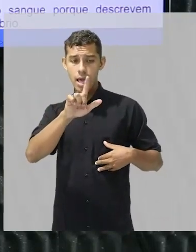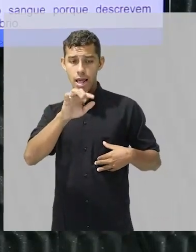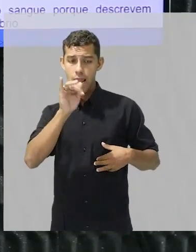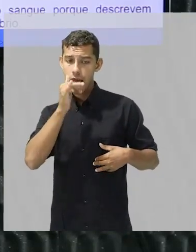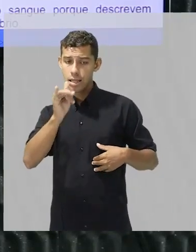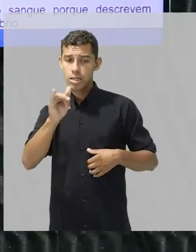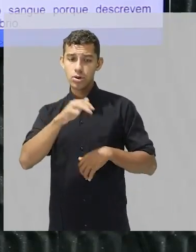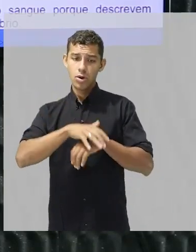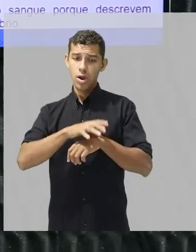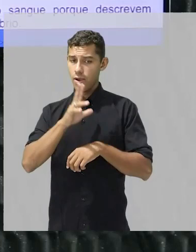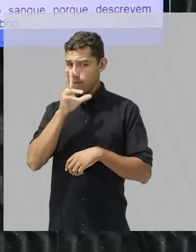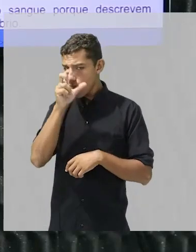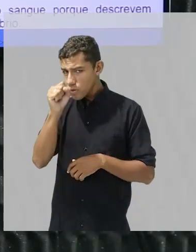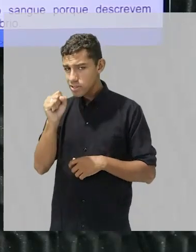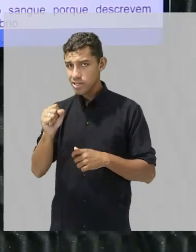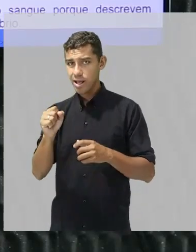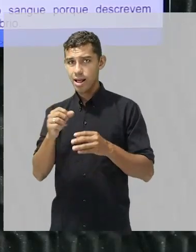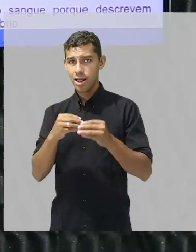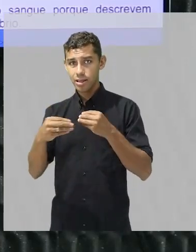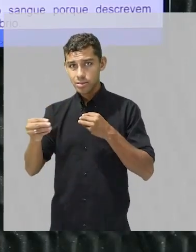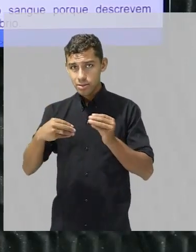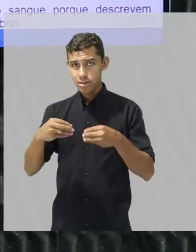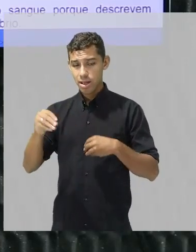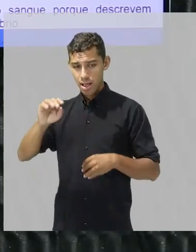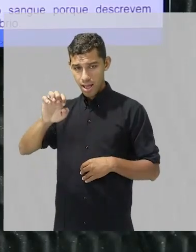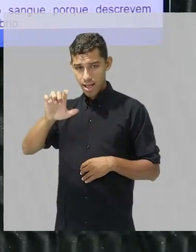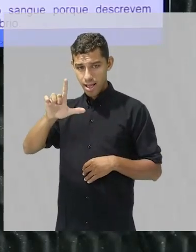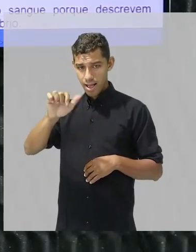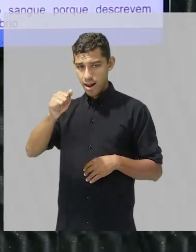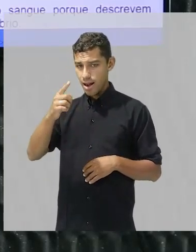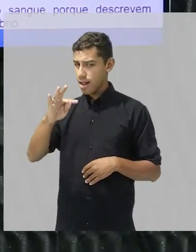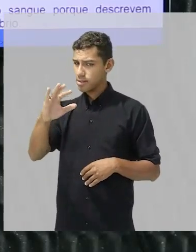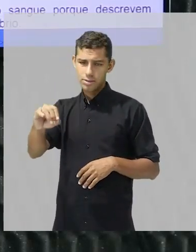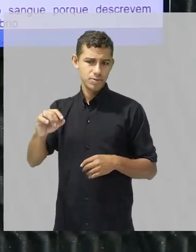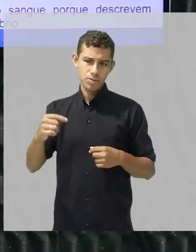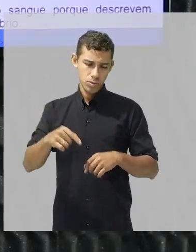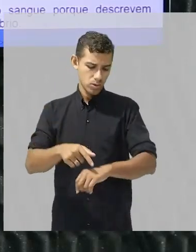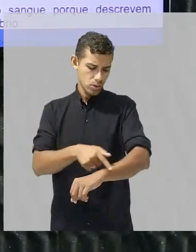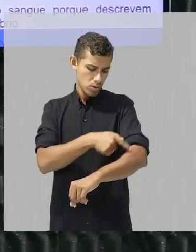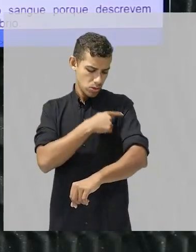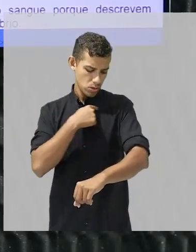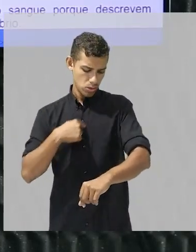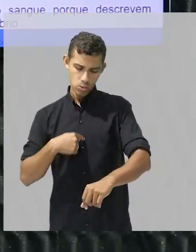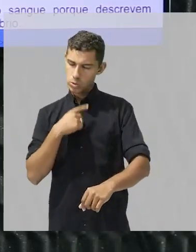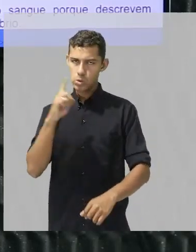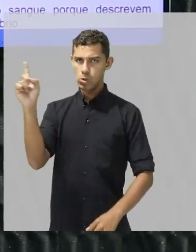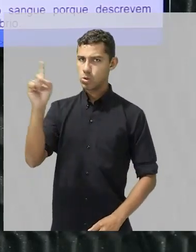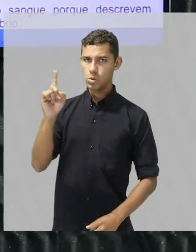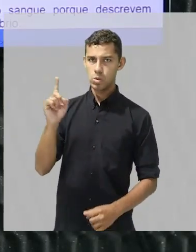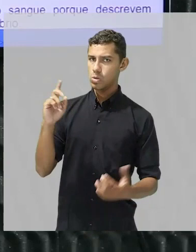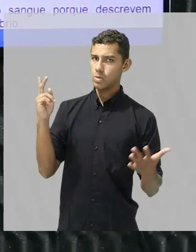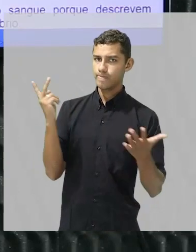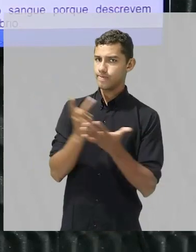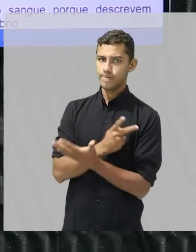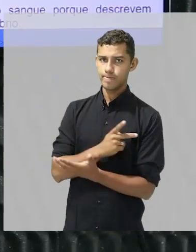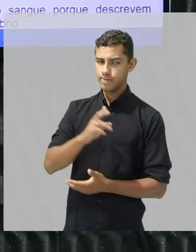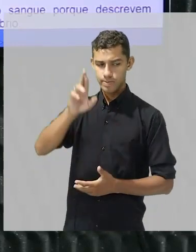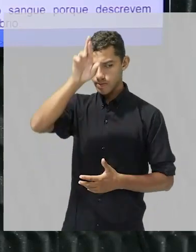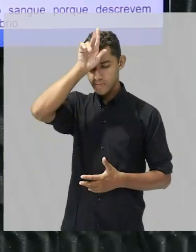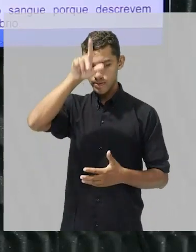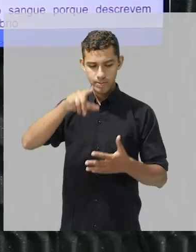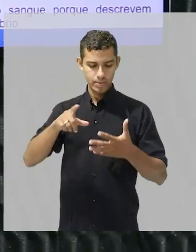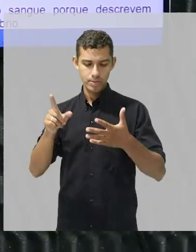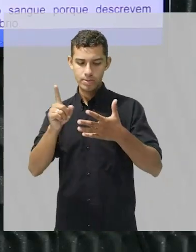e de força elástica não, tá, pessoal? Com relação ao transporte do sangue por meio das veias